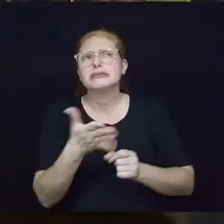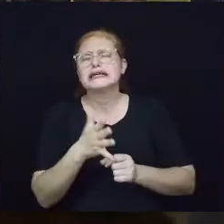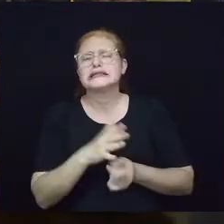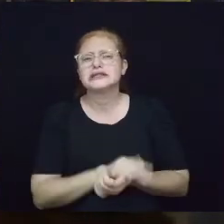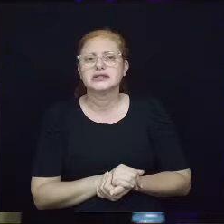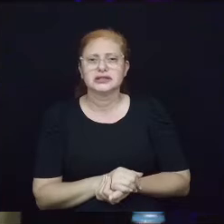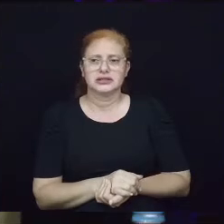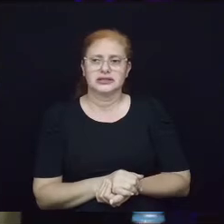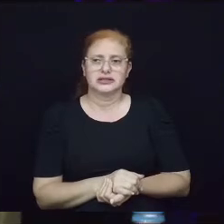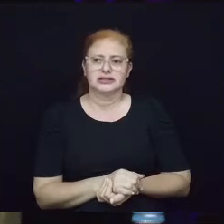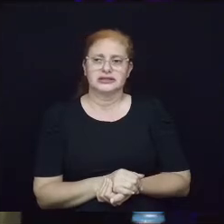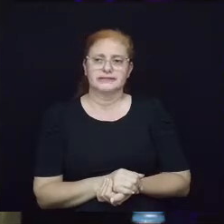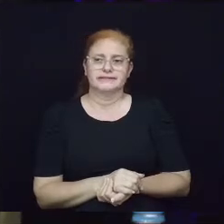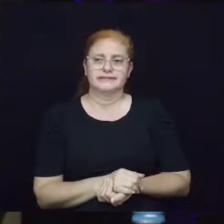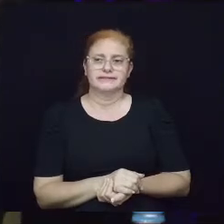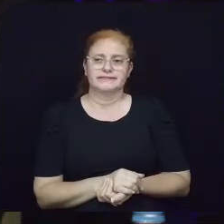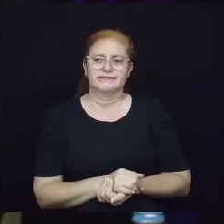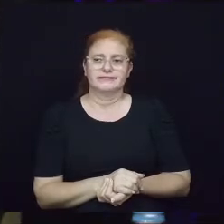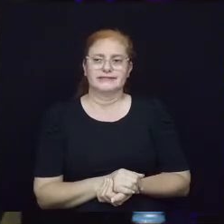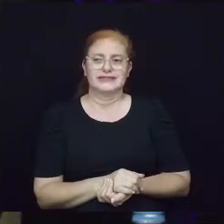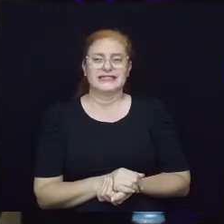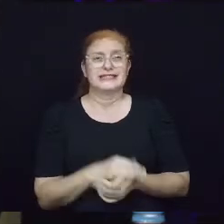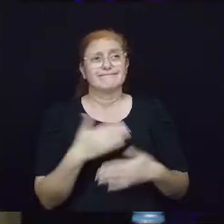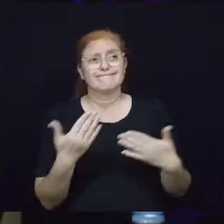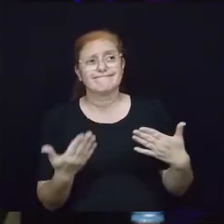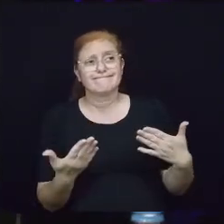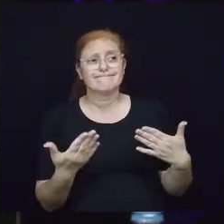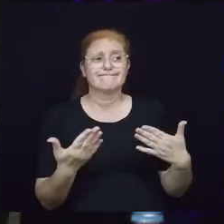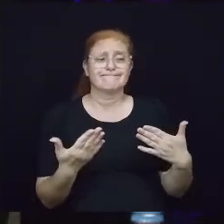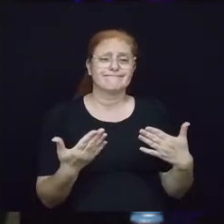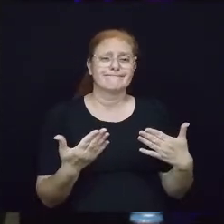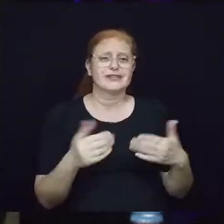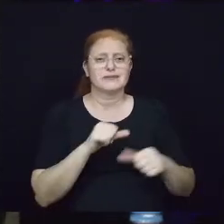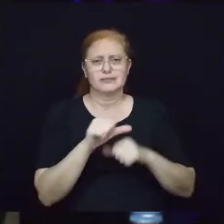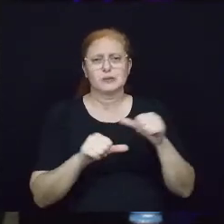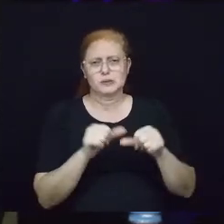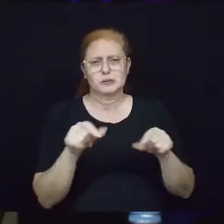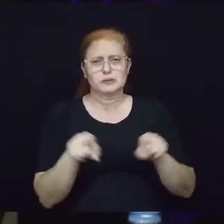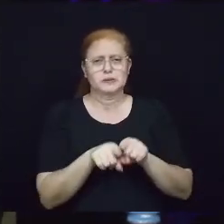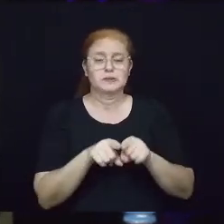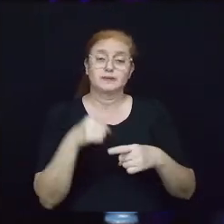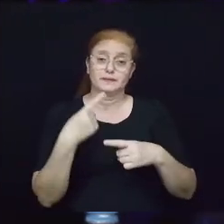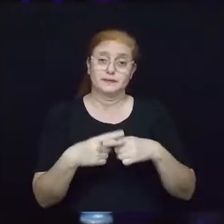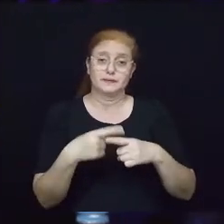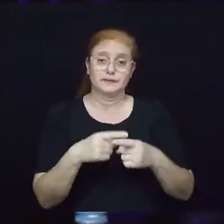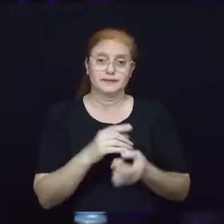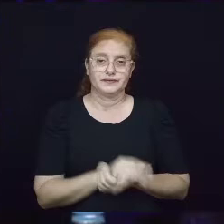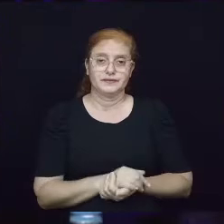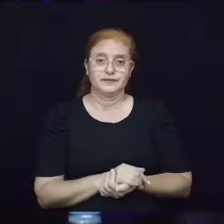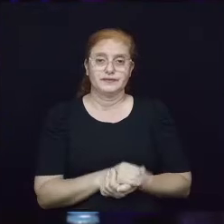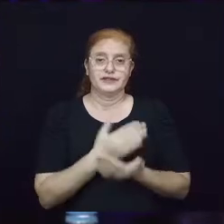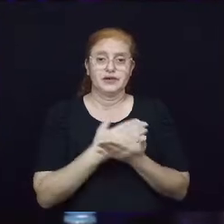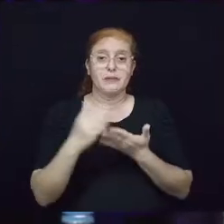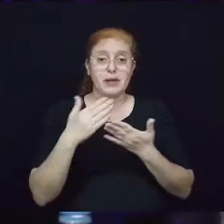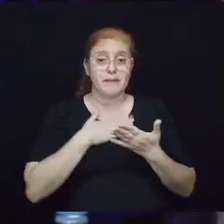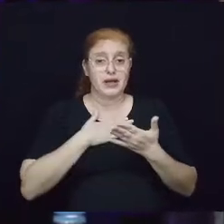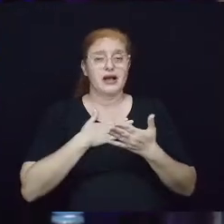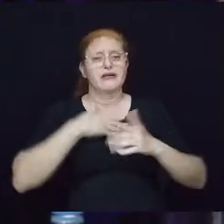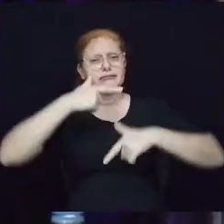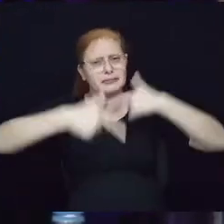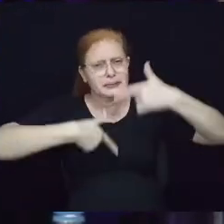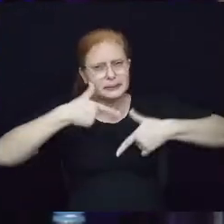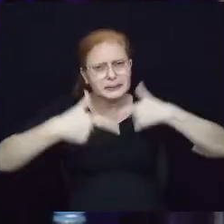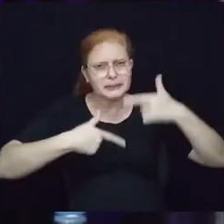média? Bom, isso também é uma coisa que muda, assim, porque o início da minha carreira